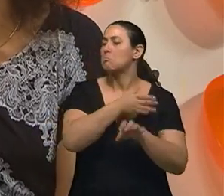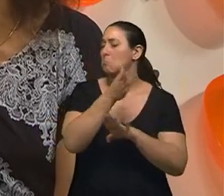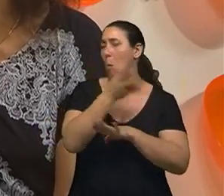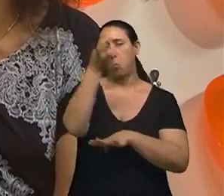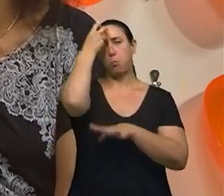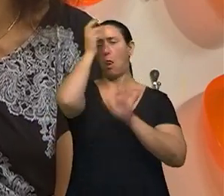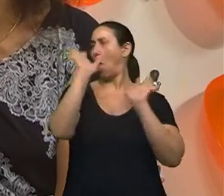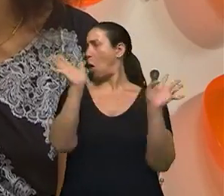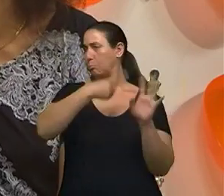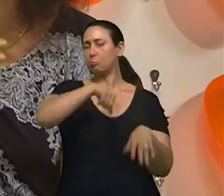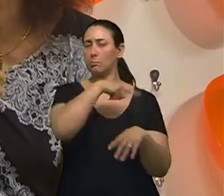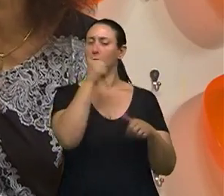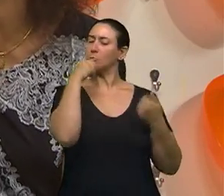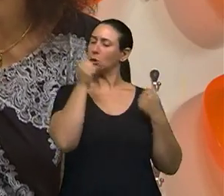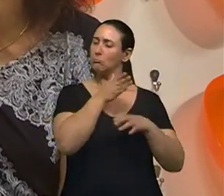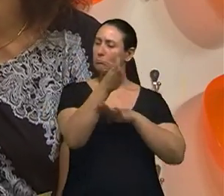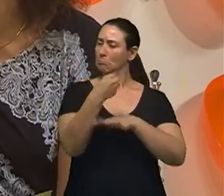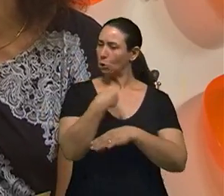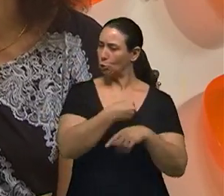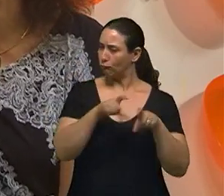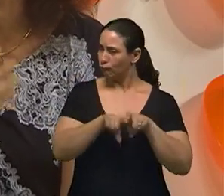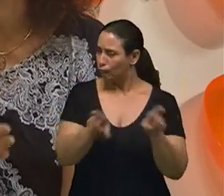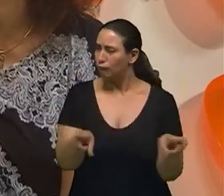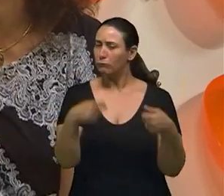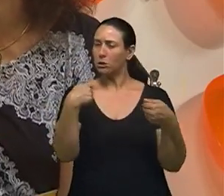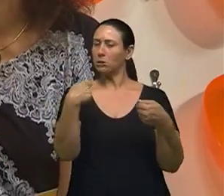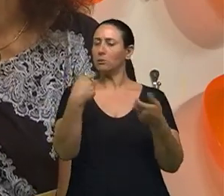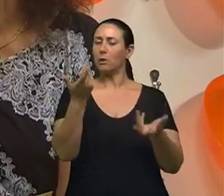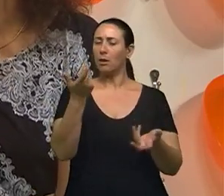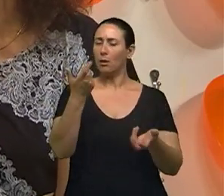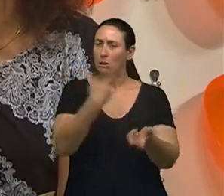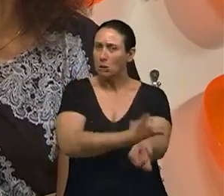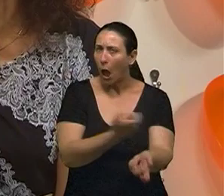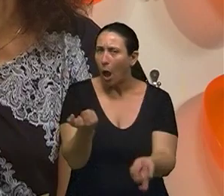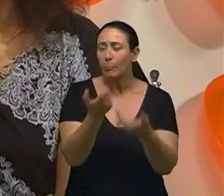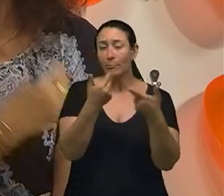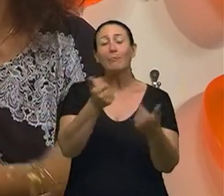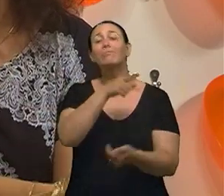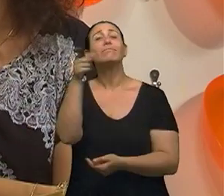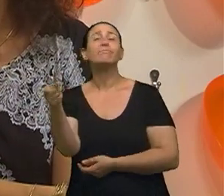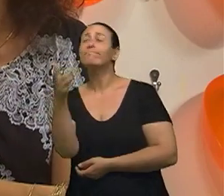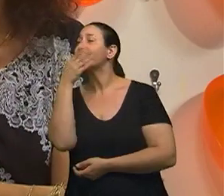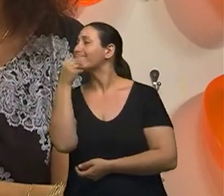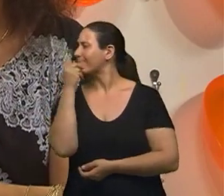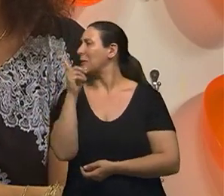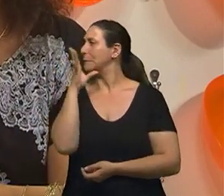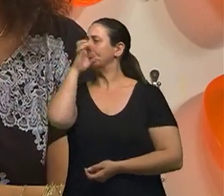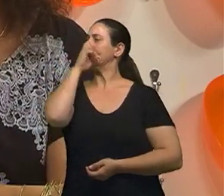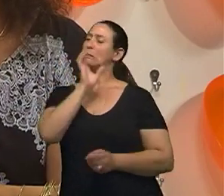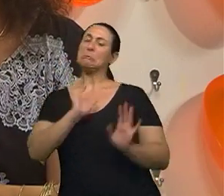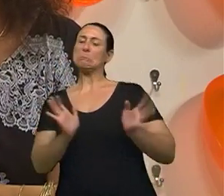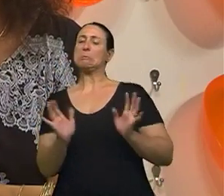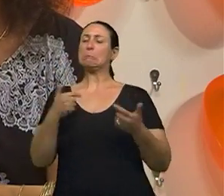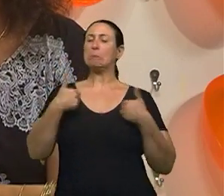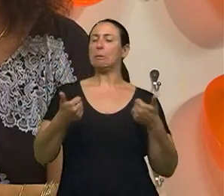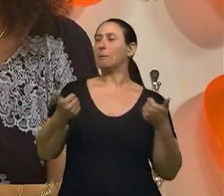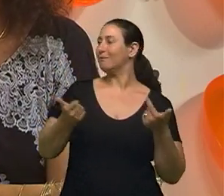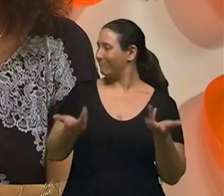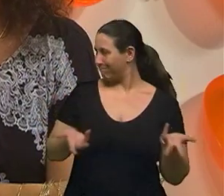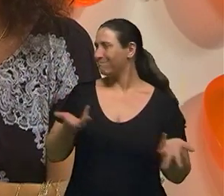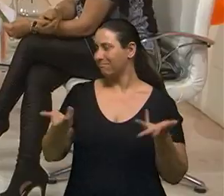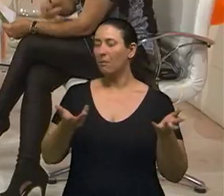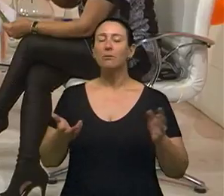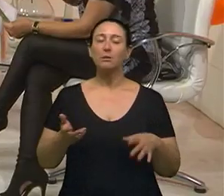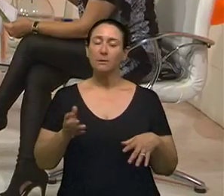cultural né mulher tem que ir no ginecologista que pede os exames eh e os homens têm mais resistência a irem aos médicos né seria